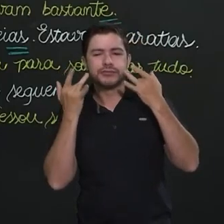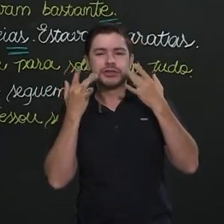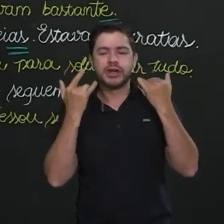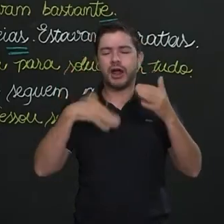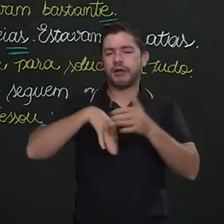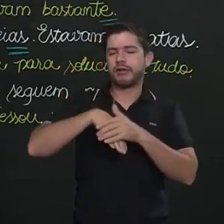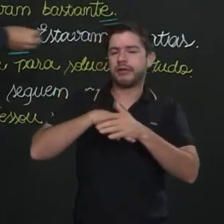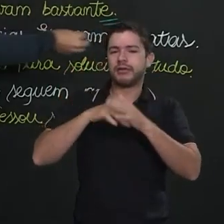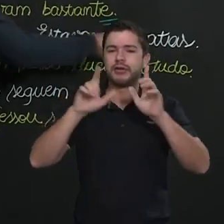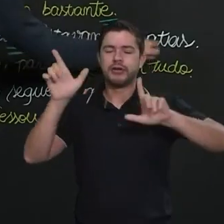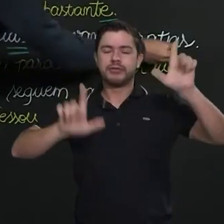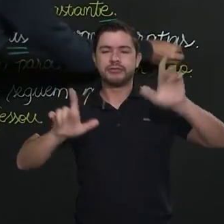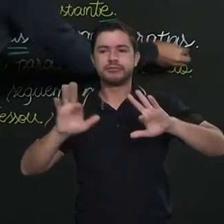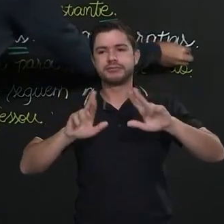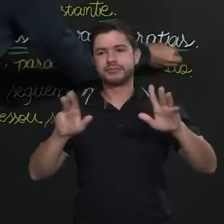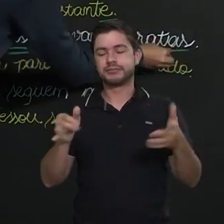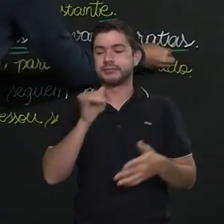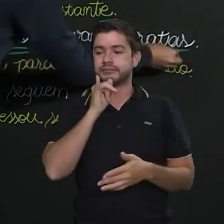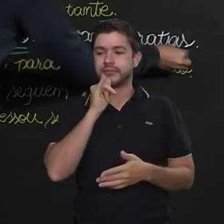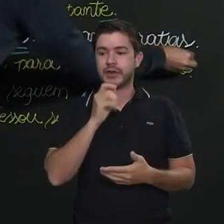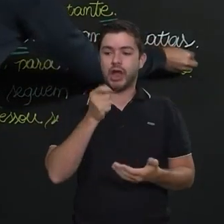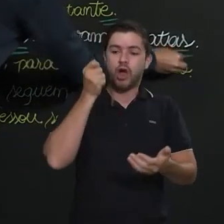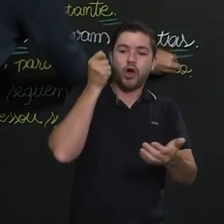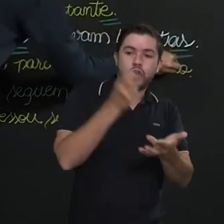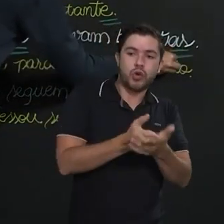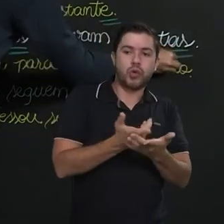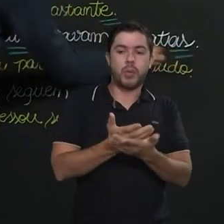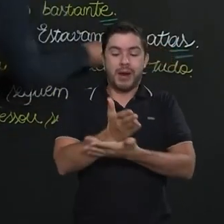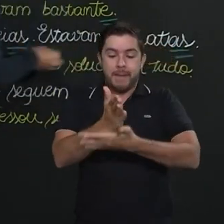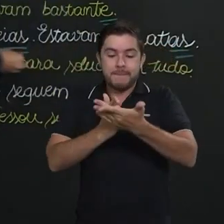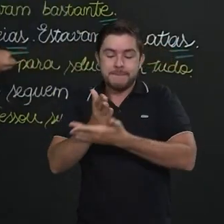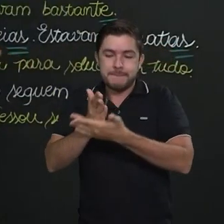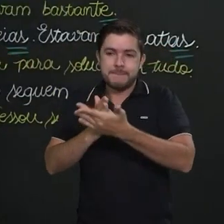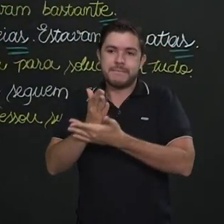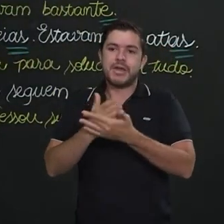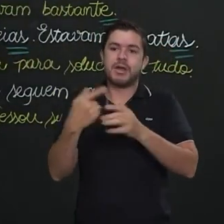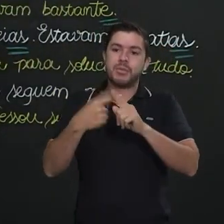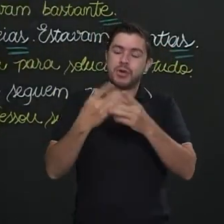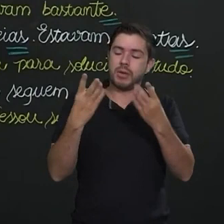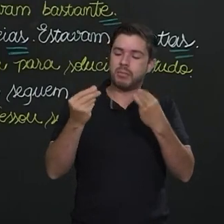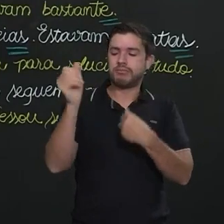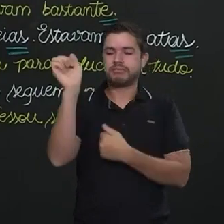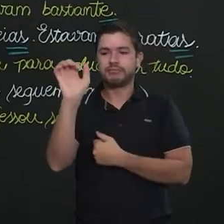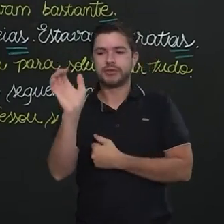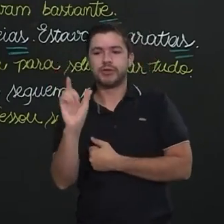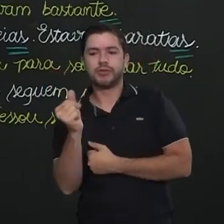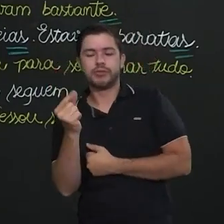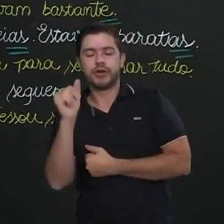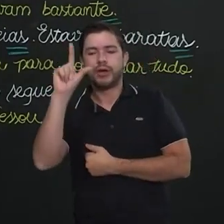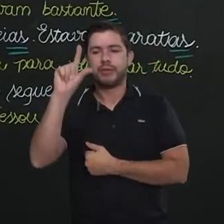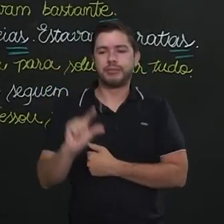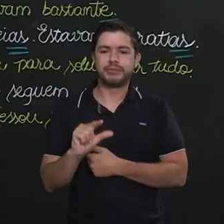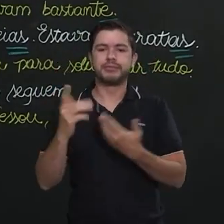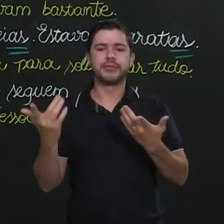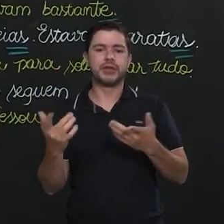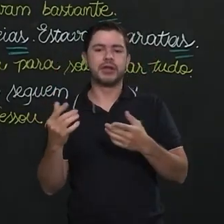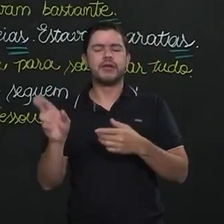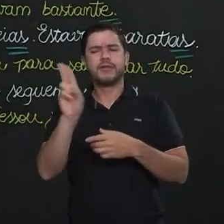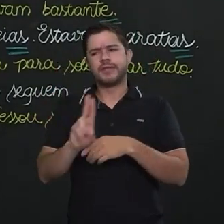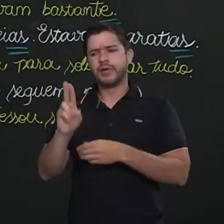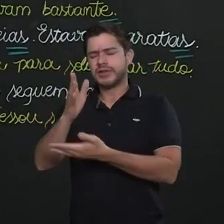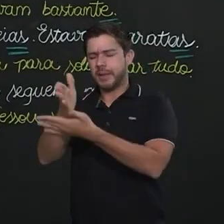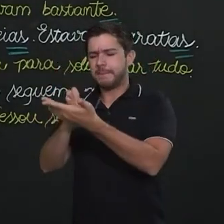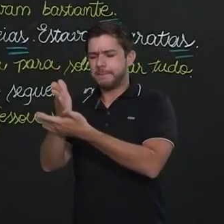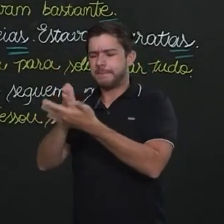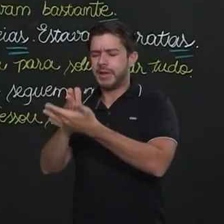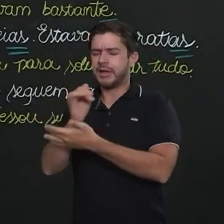meias, estavam baratas. Então aqui há uma concordância também com a palavra meias. Diferente de quando eu uso meio como advérbio, para